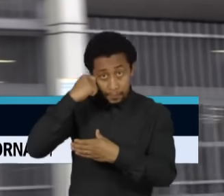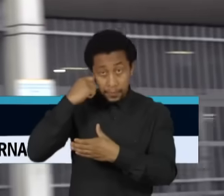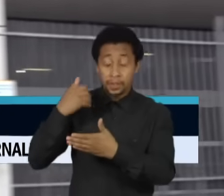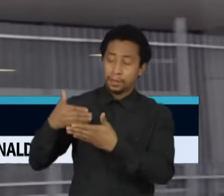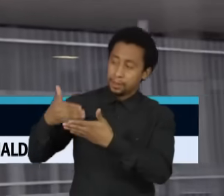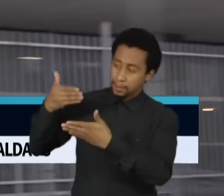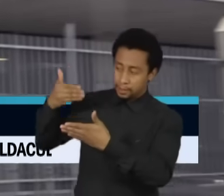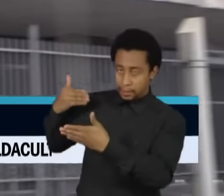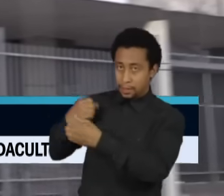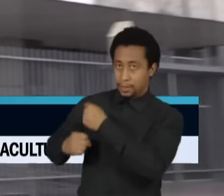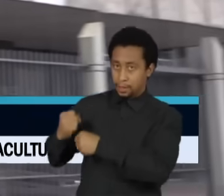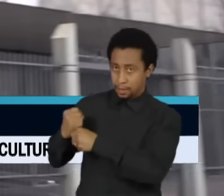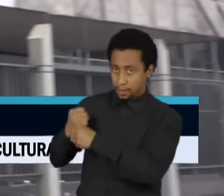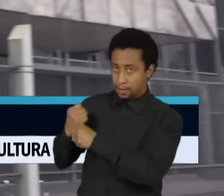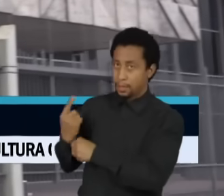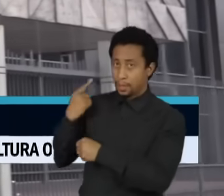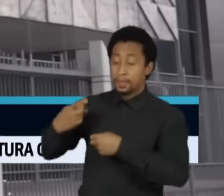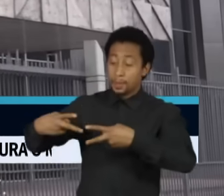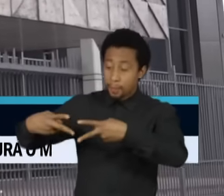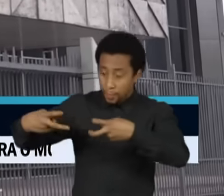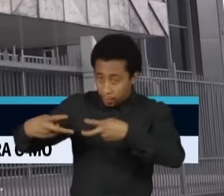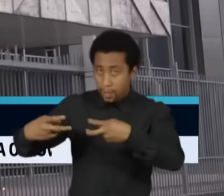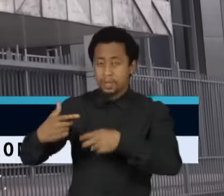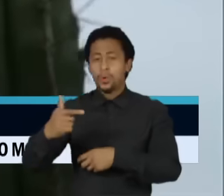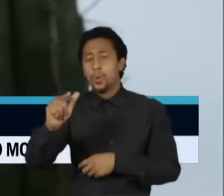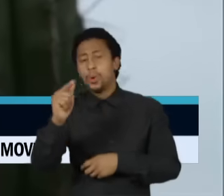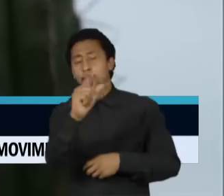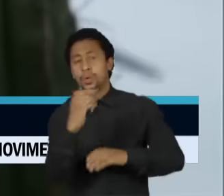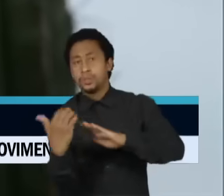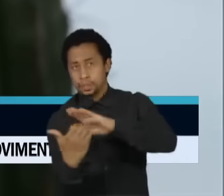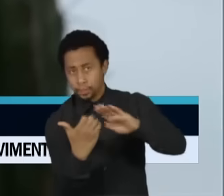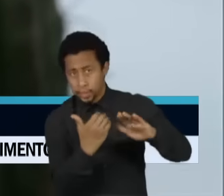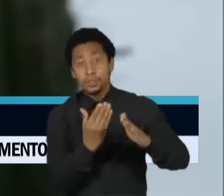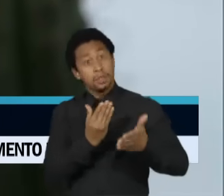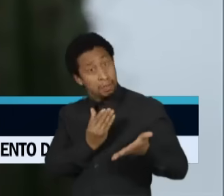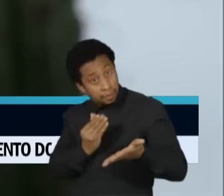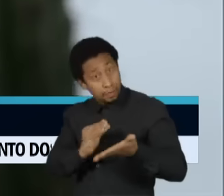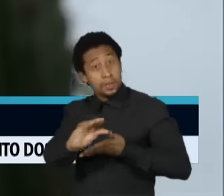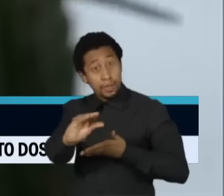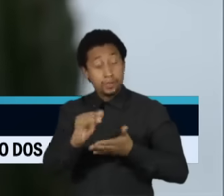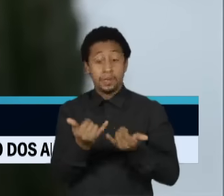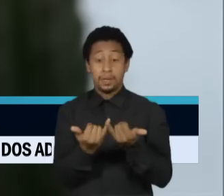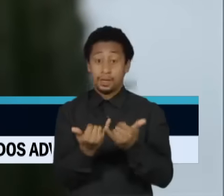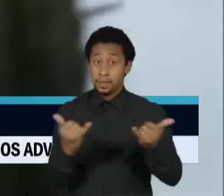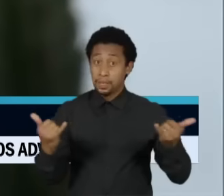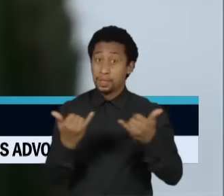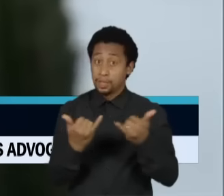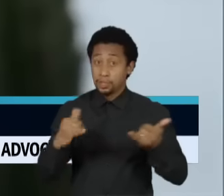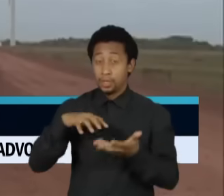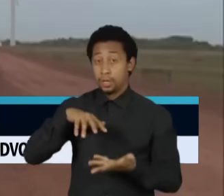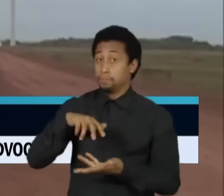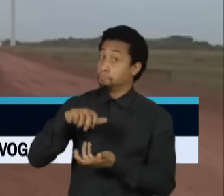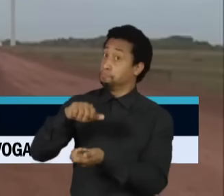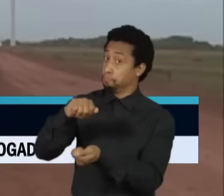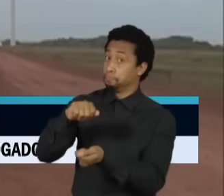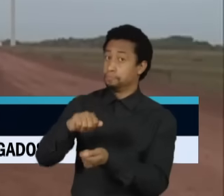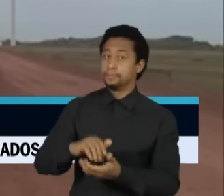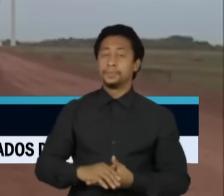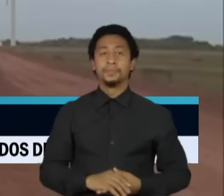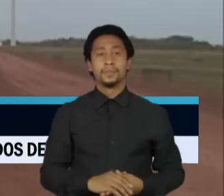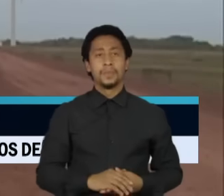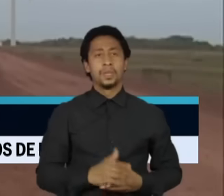a Petrobras e outras empresas vem investindo também em pesquisas para geração de energias limpas. Esse dinheiro está